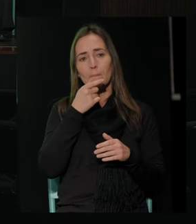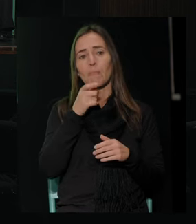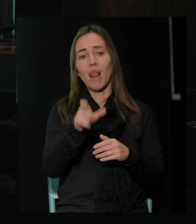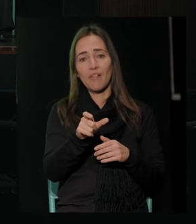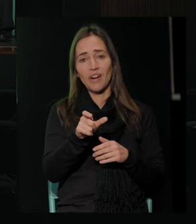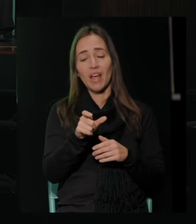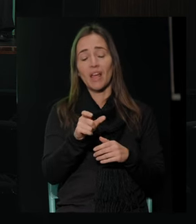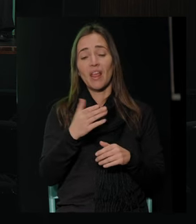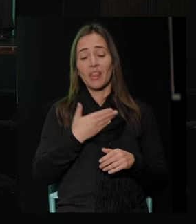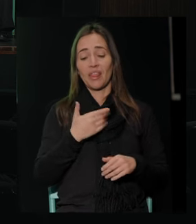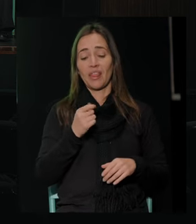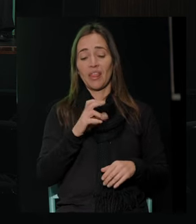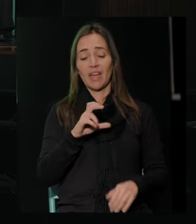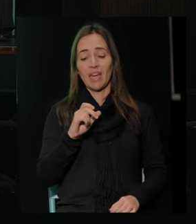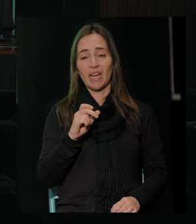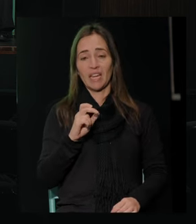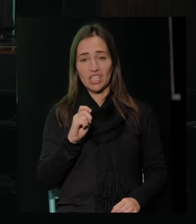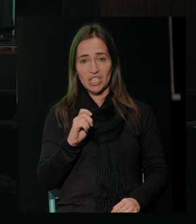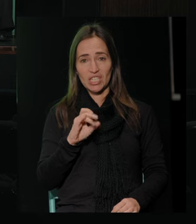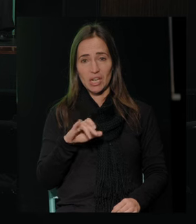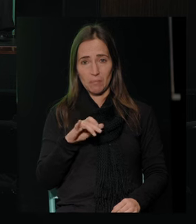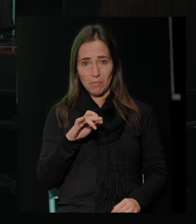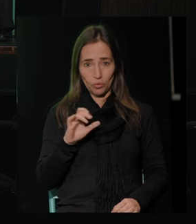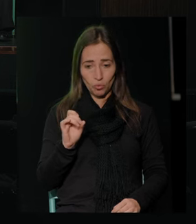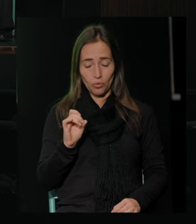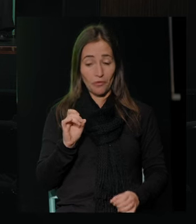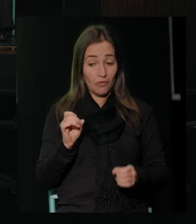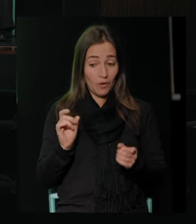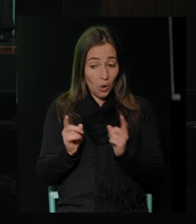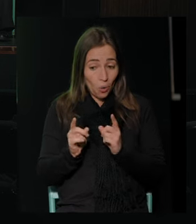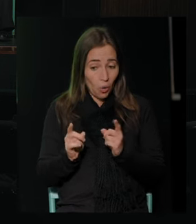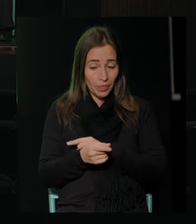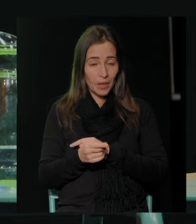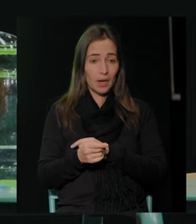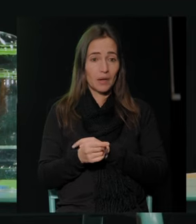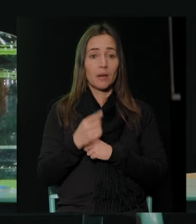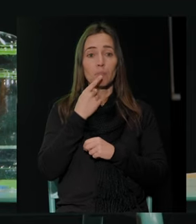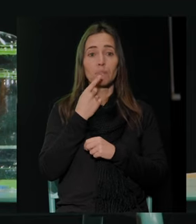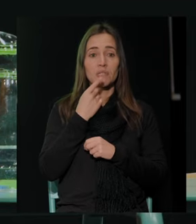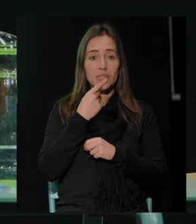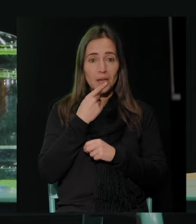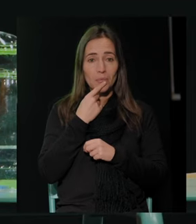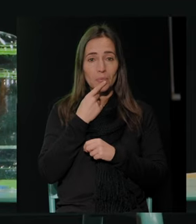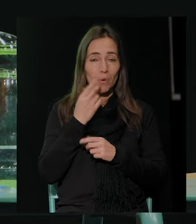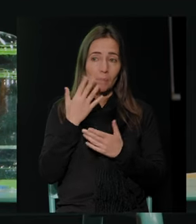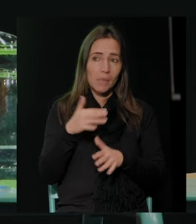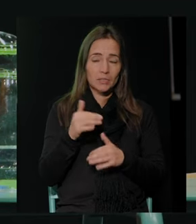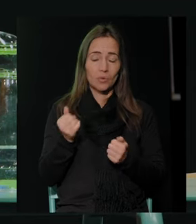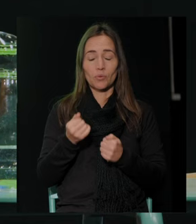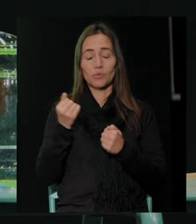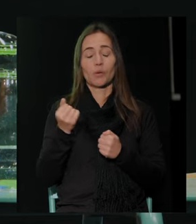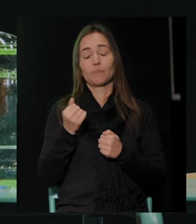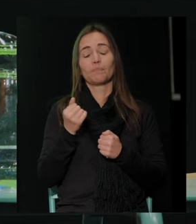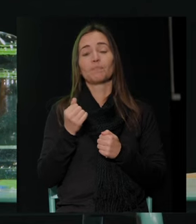crescimento vai contra... Estamos de acordo. Eu não consigo... encaixar a palavra de crescimento em lado nenhum. Percebo onde querem ir. E digo-te mais,